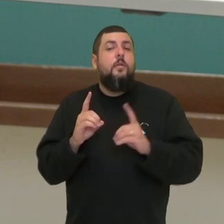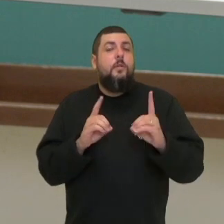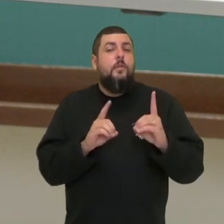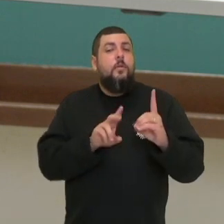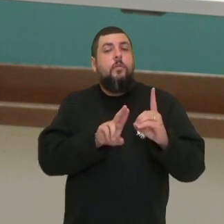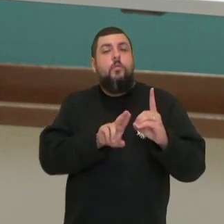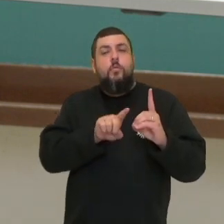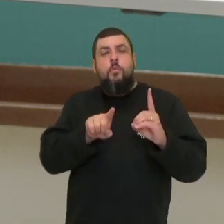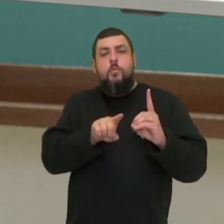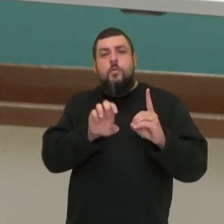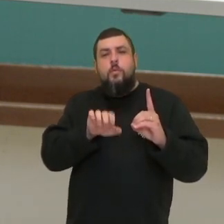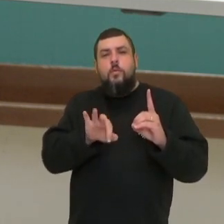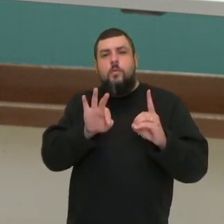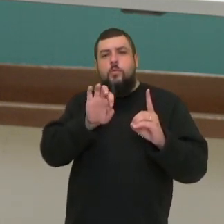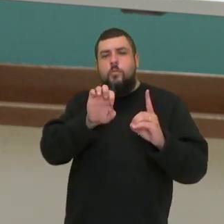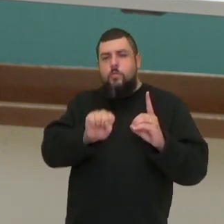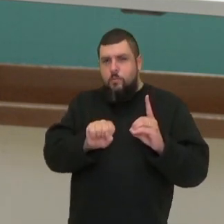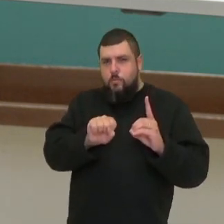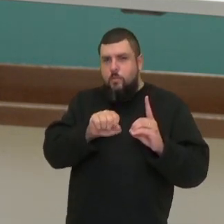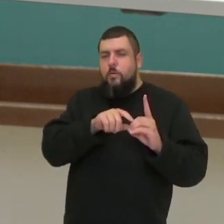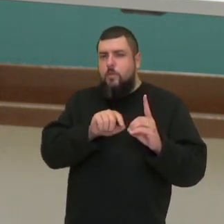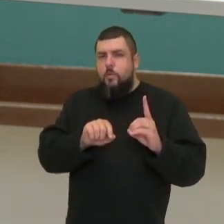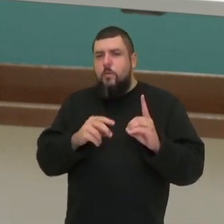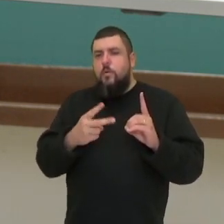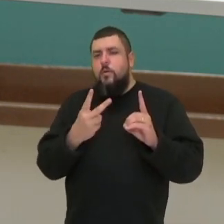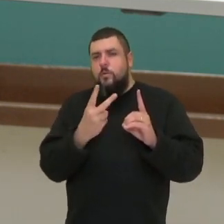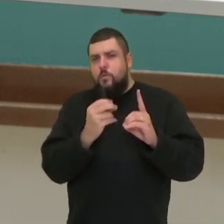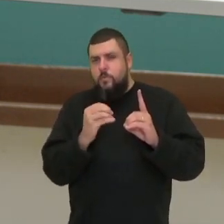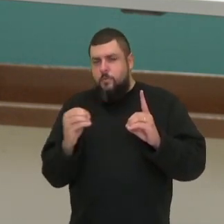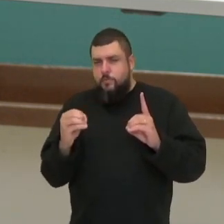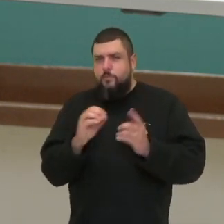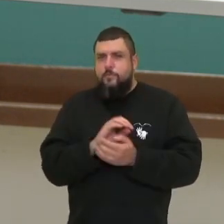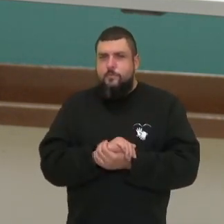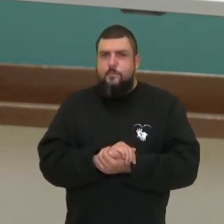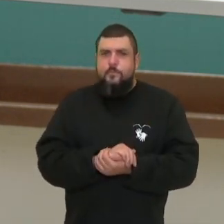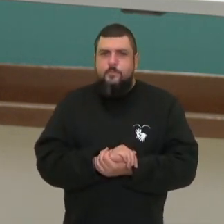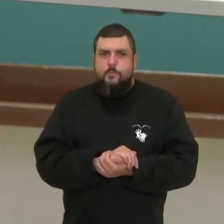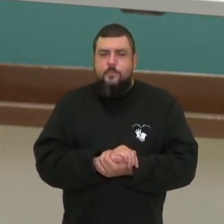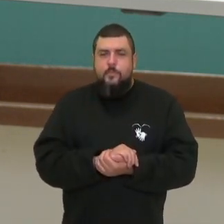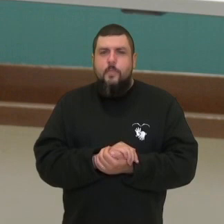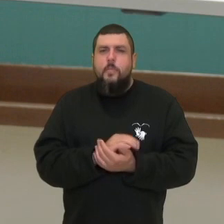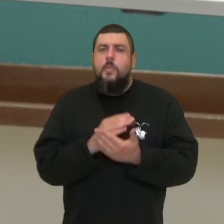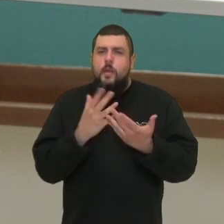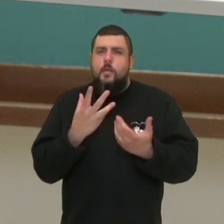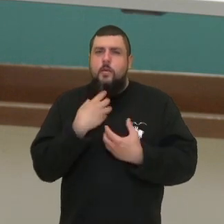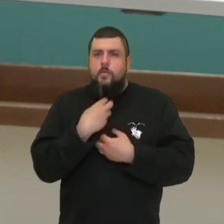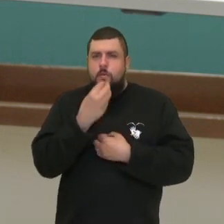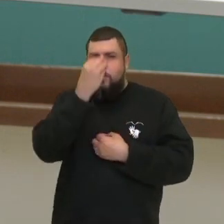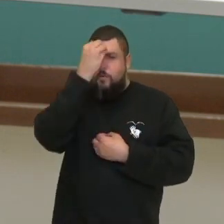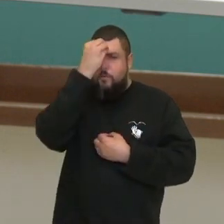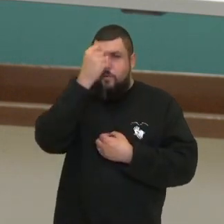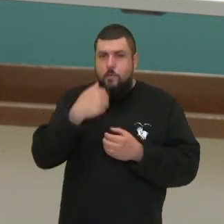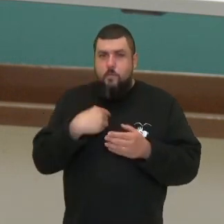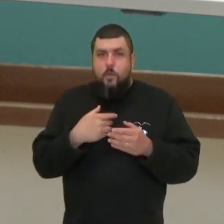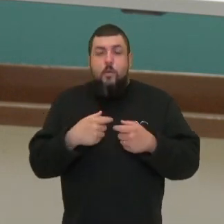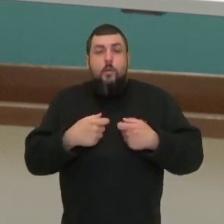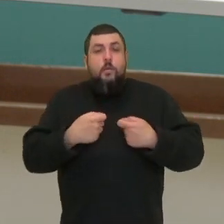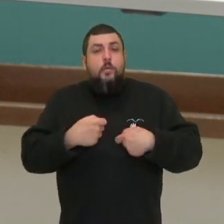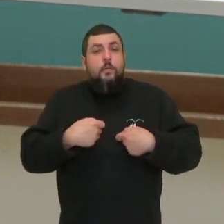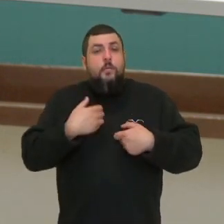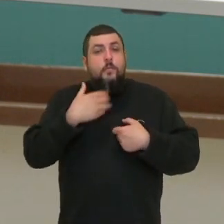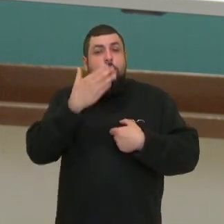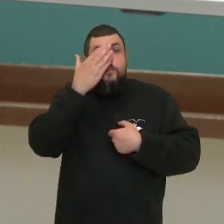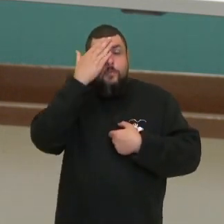200, né? Então, concluindo, o próximo número seria 200. Então, para encontrar o próximo termo, nós